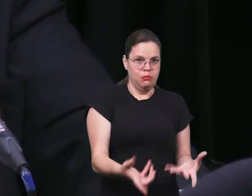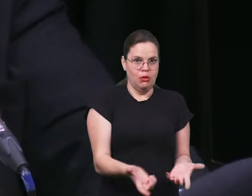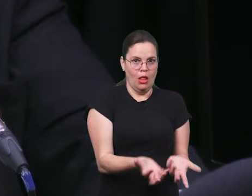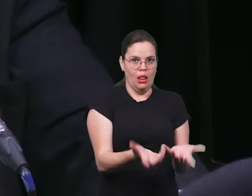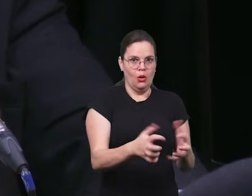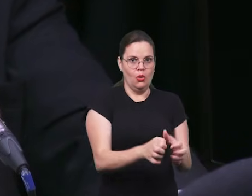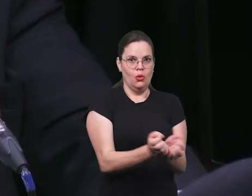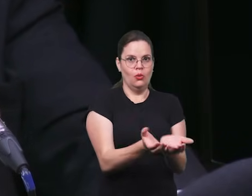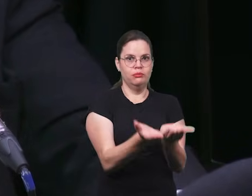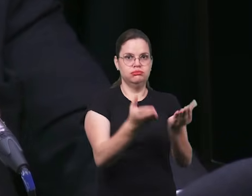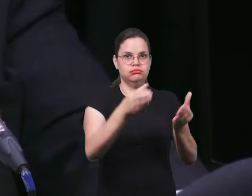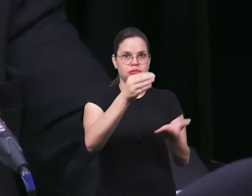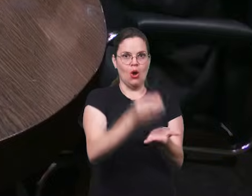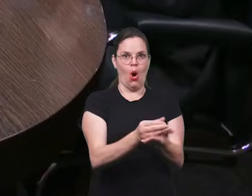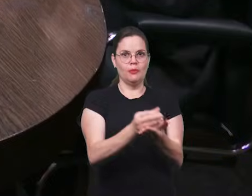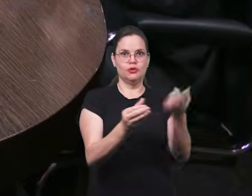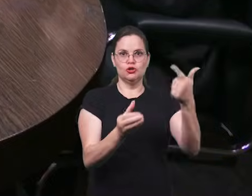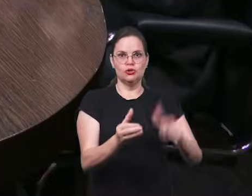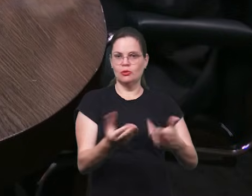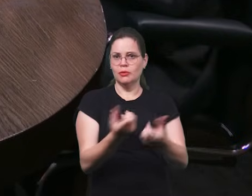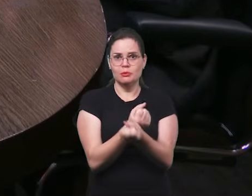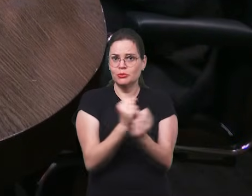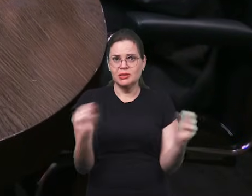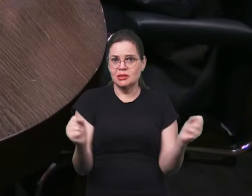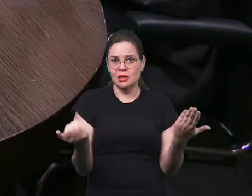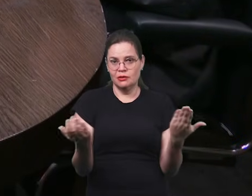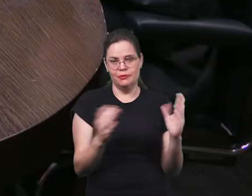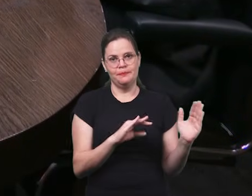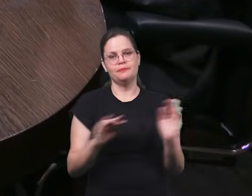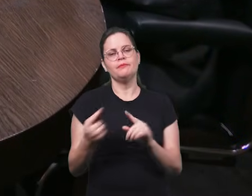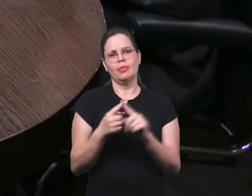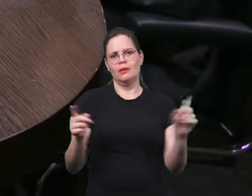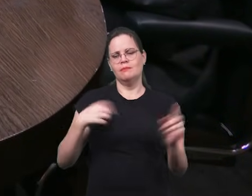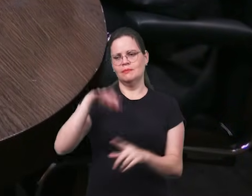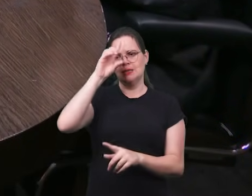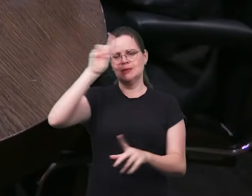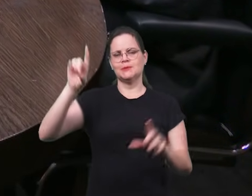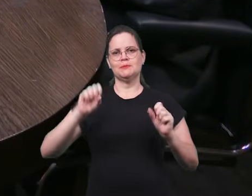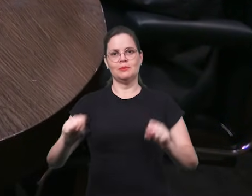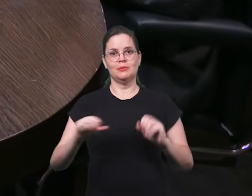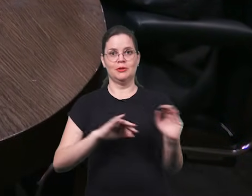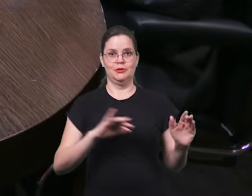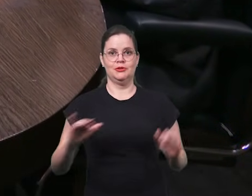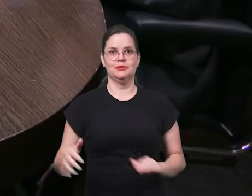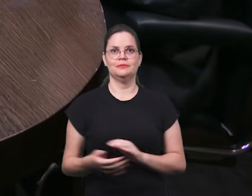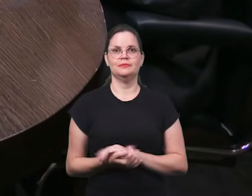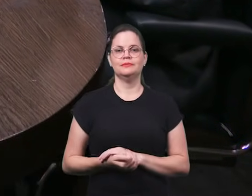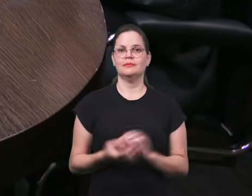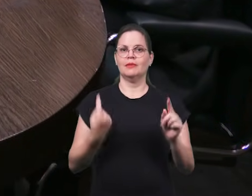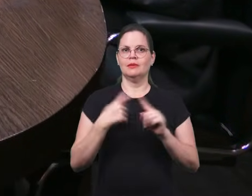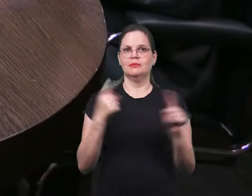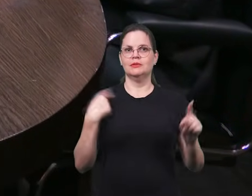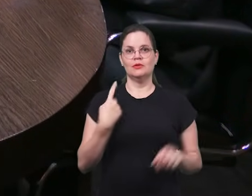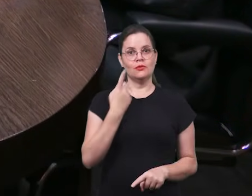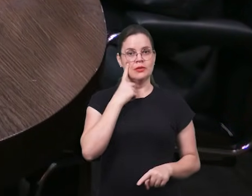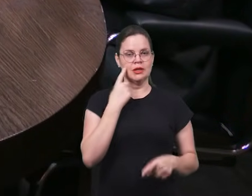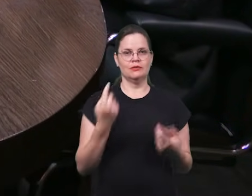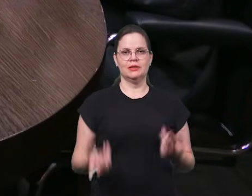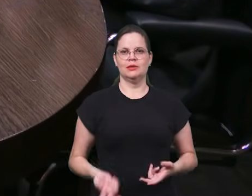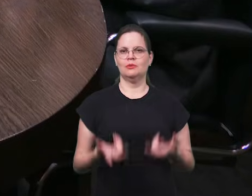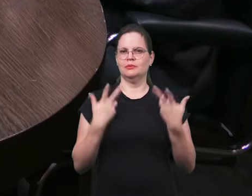é impossível. Mas isso a percepção desse conceito de exército